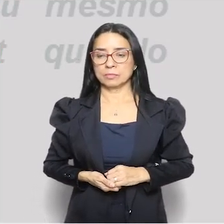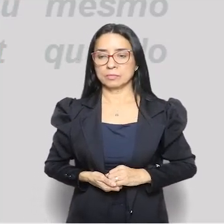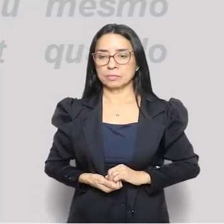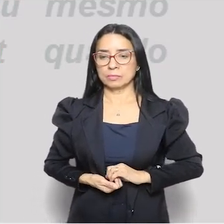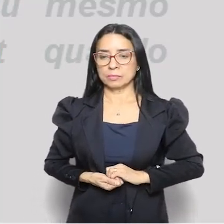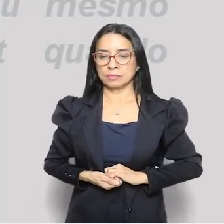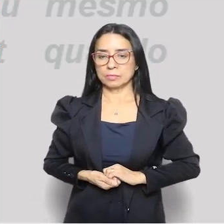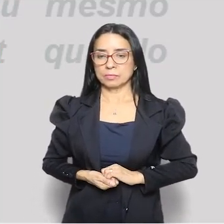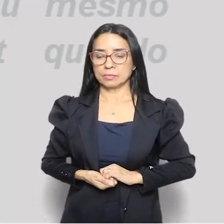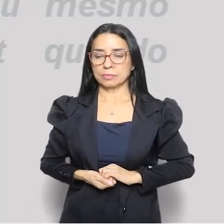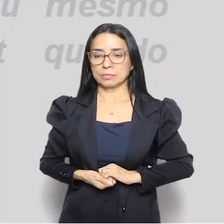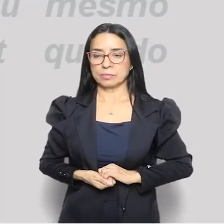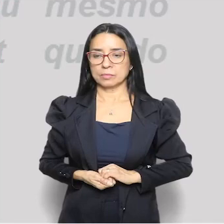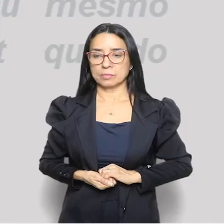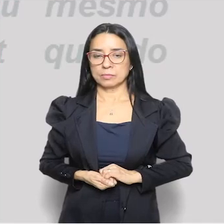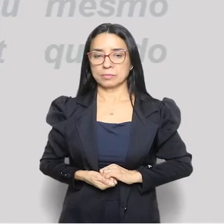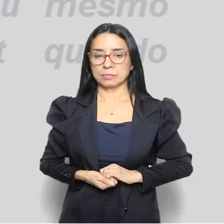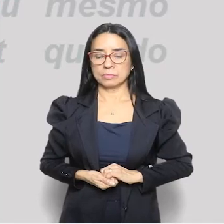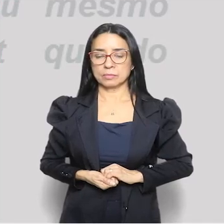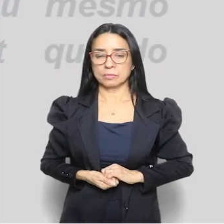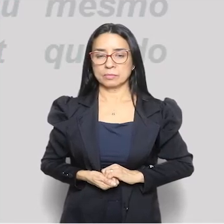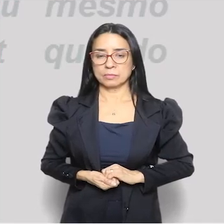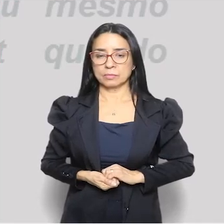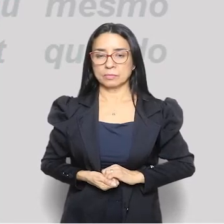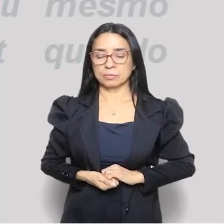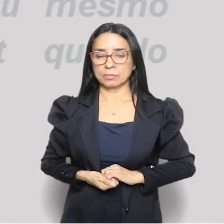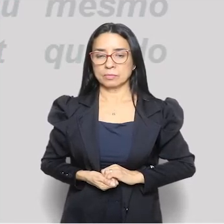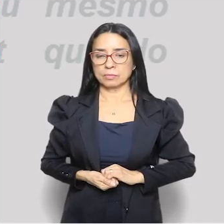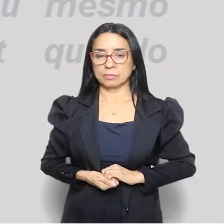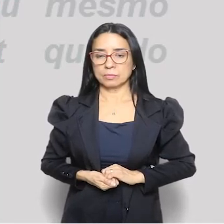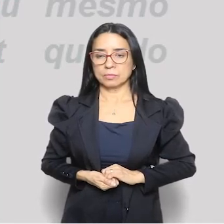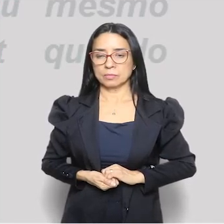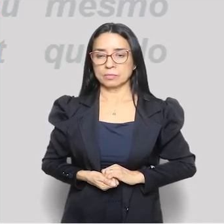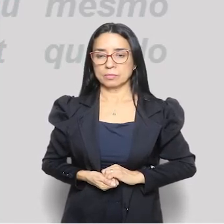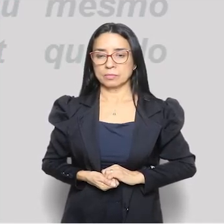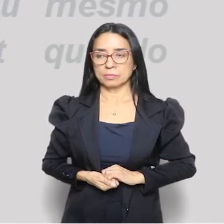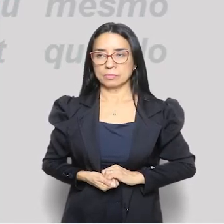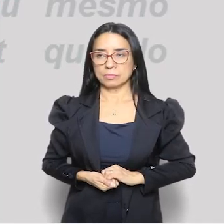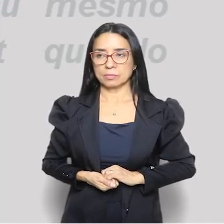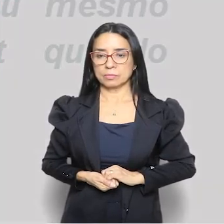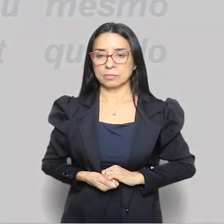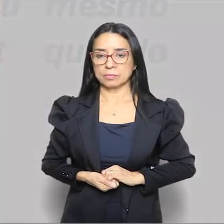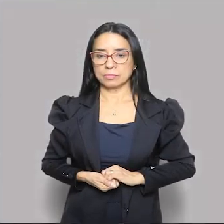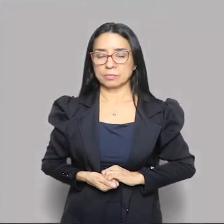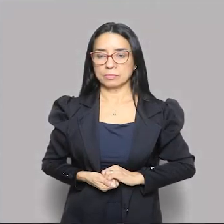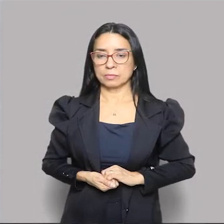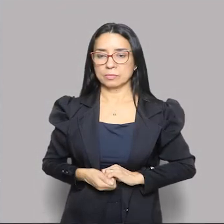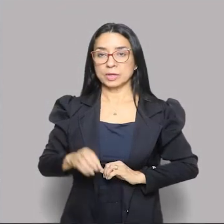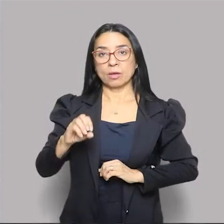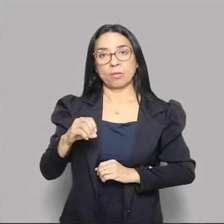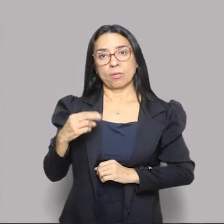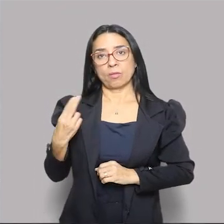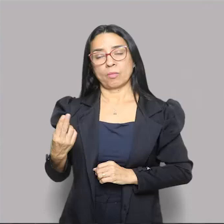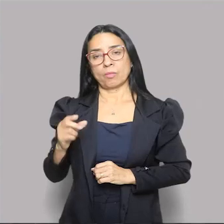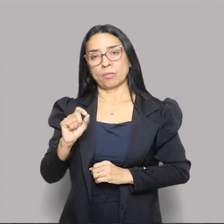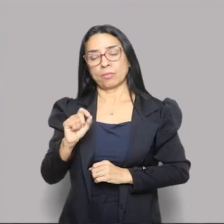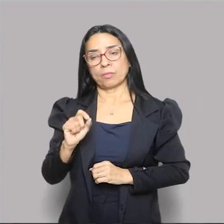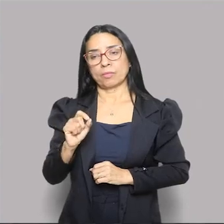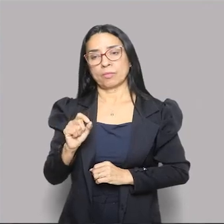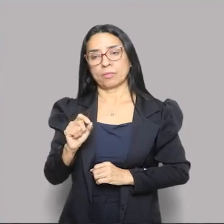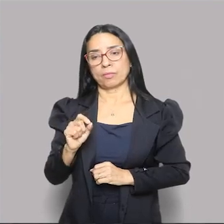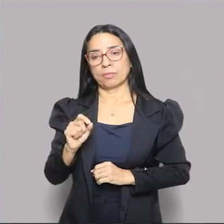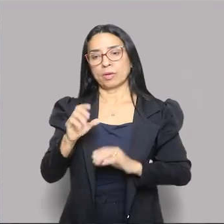a desenvolverem-se em déficit quando comparados com os demais grupos da sociedade. Ou seja,